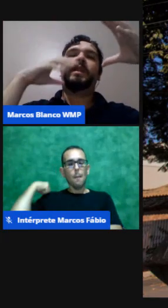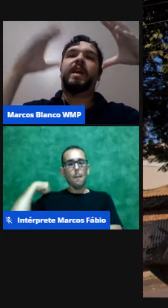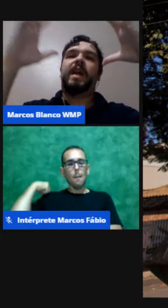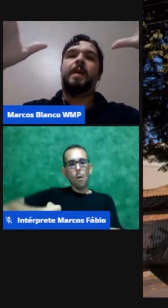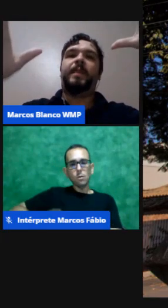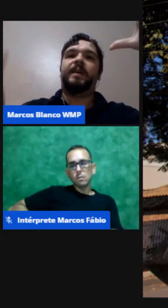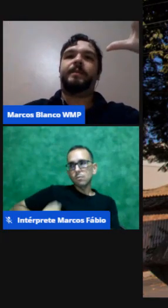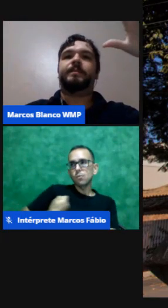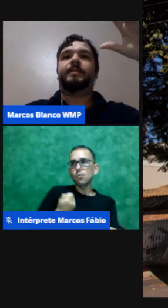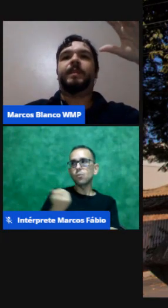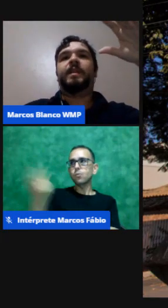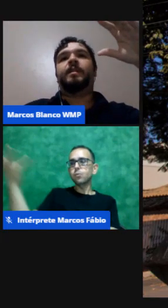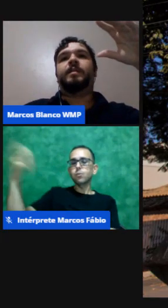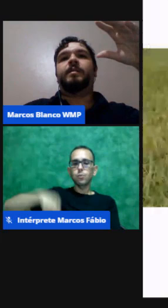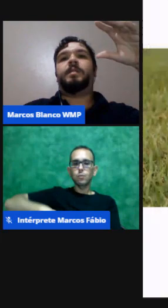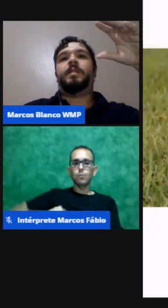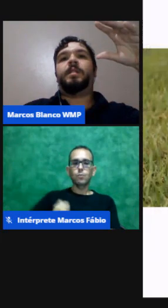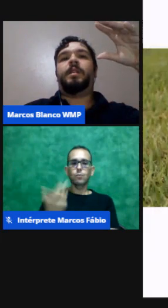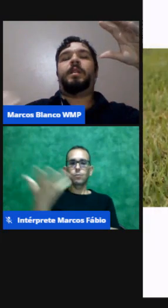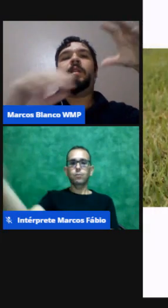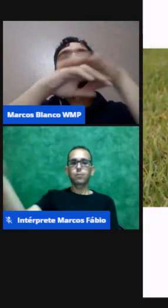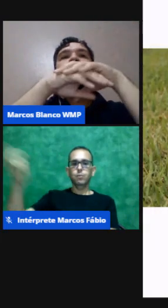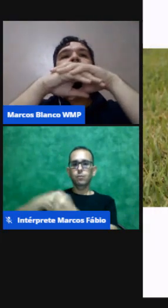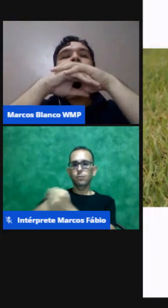esses tubos a pé.